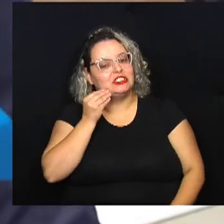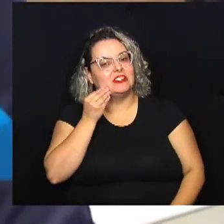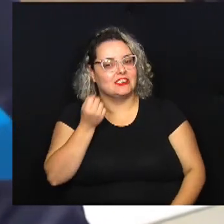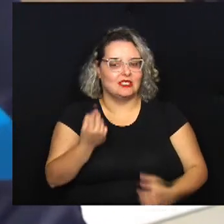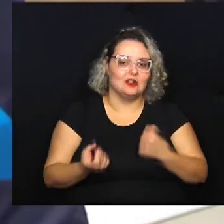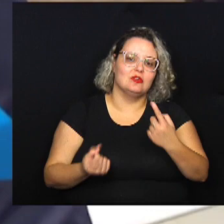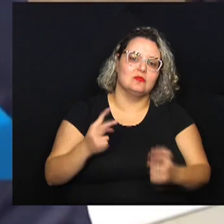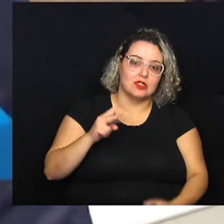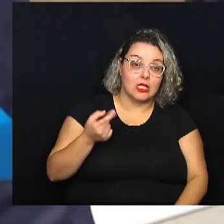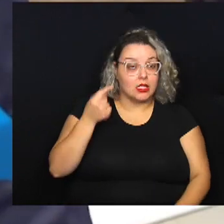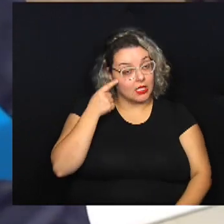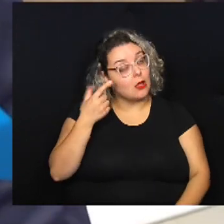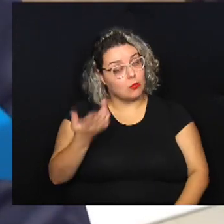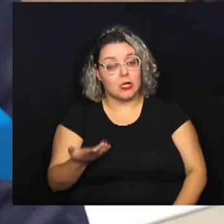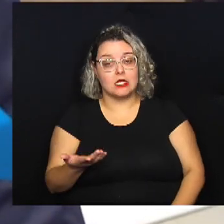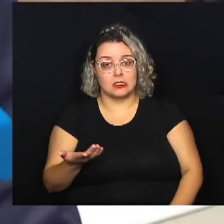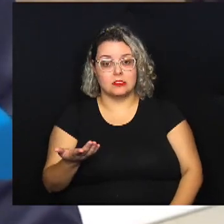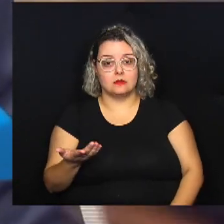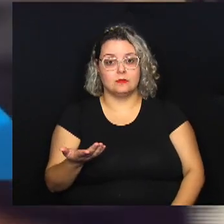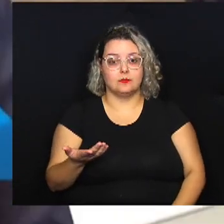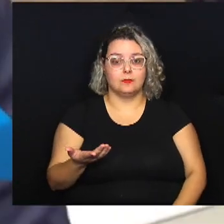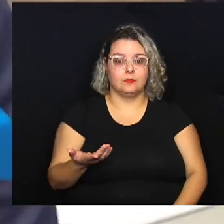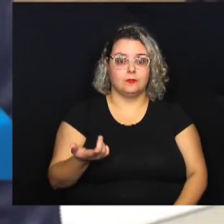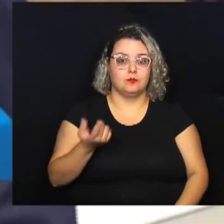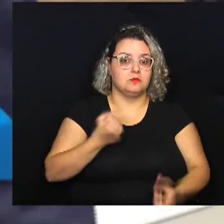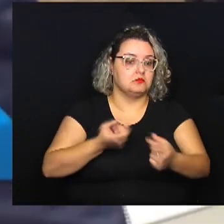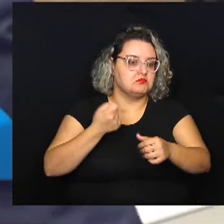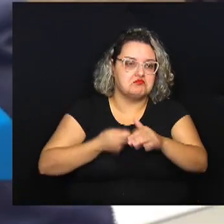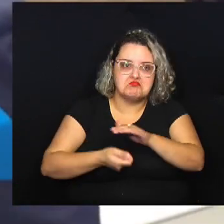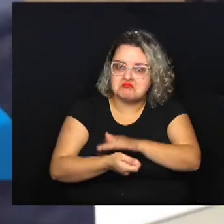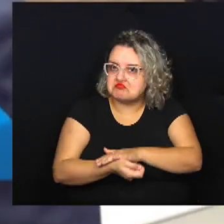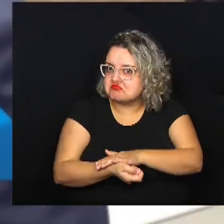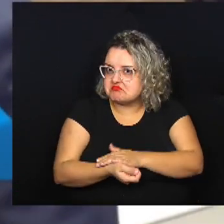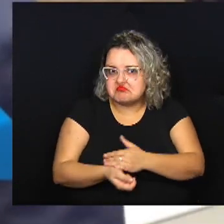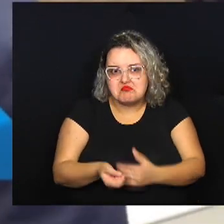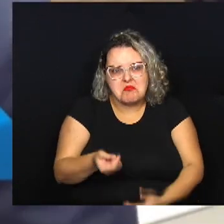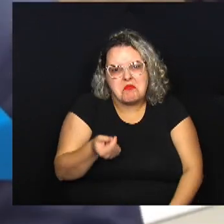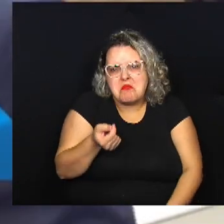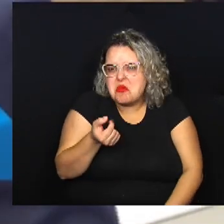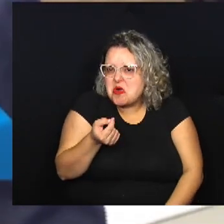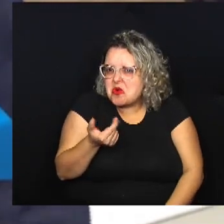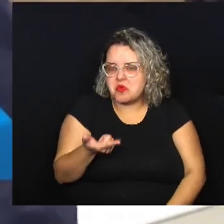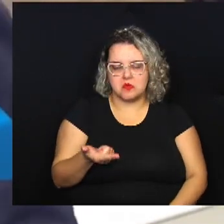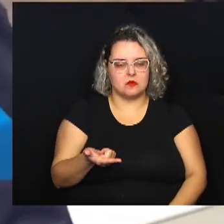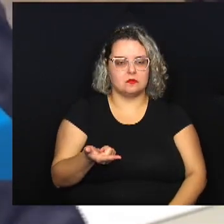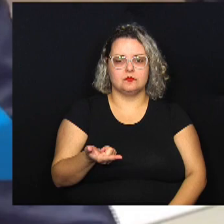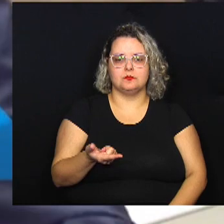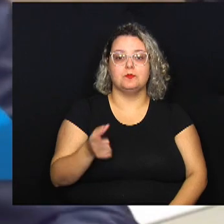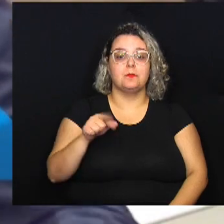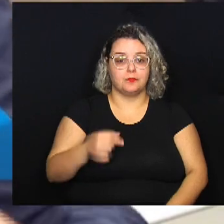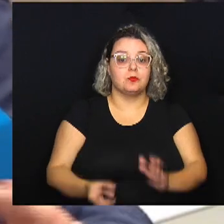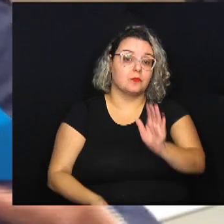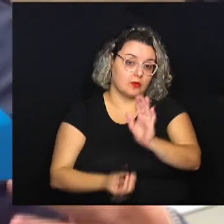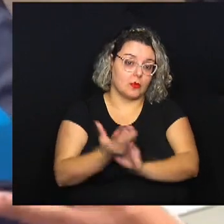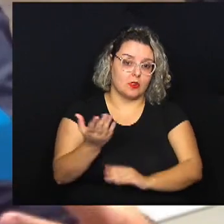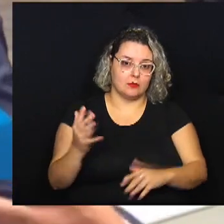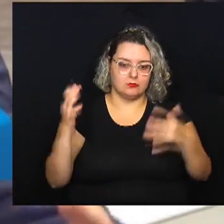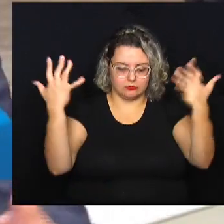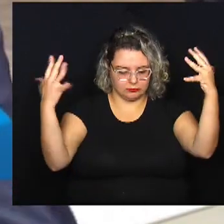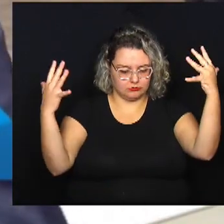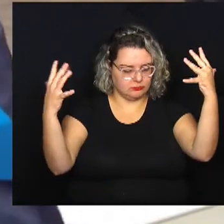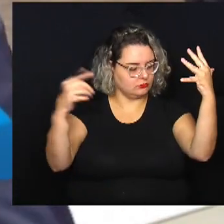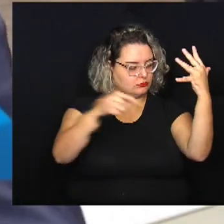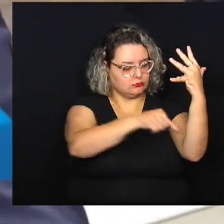uma ideia que um investimento assim praticamente irrisório, que é você instalar em